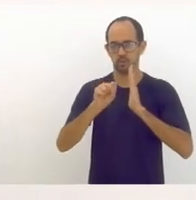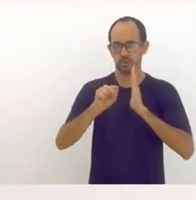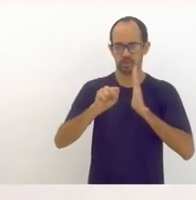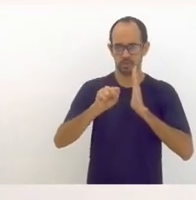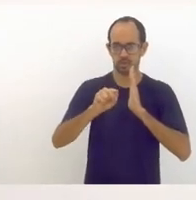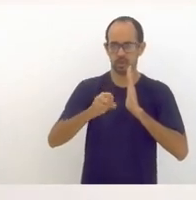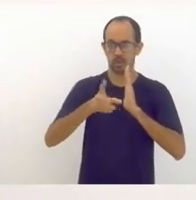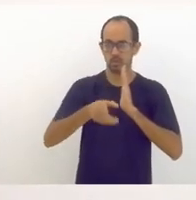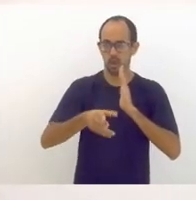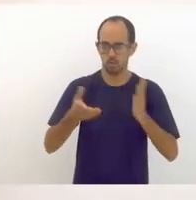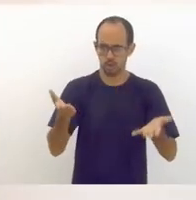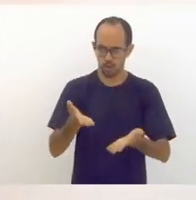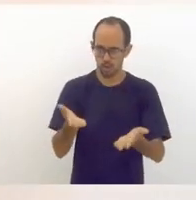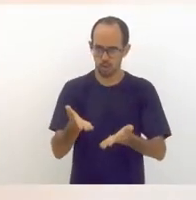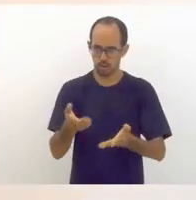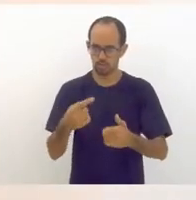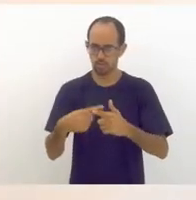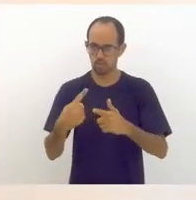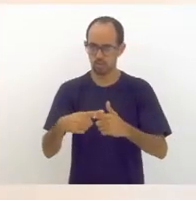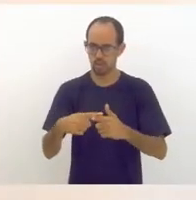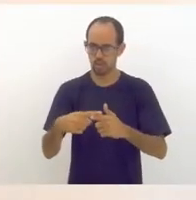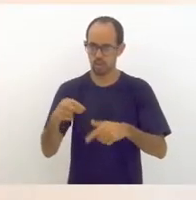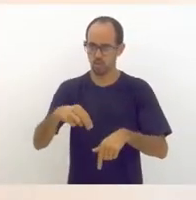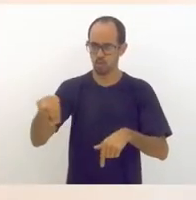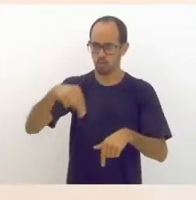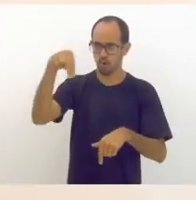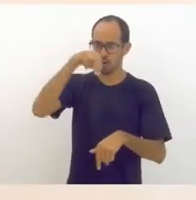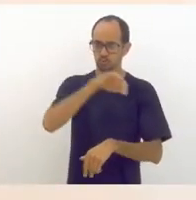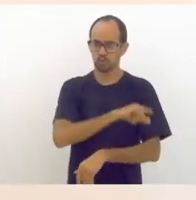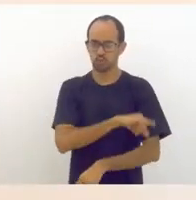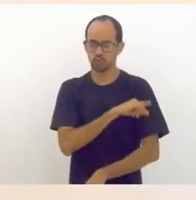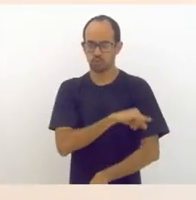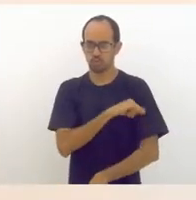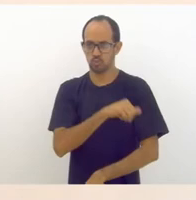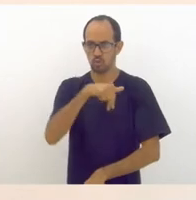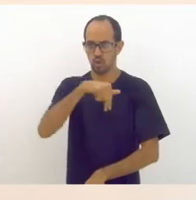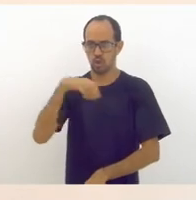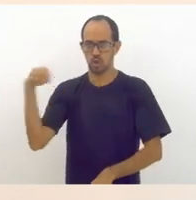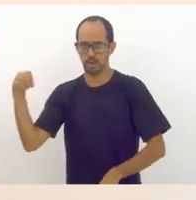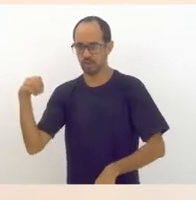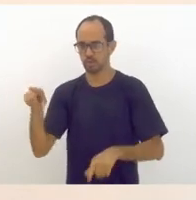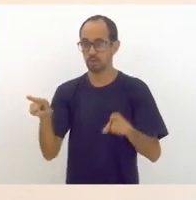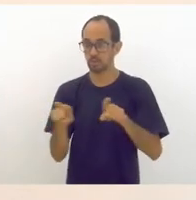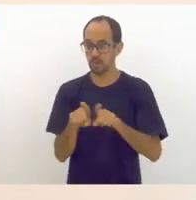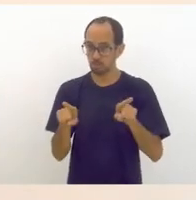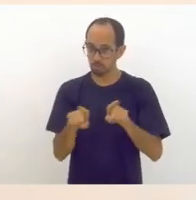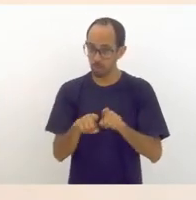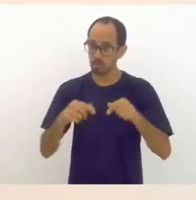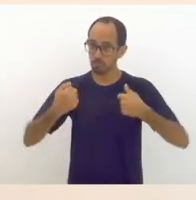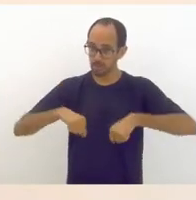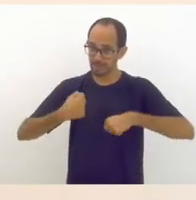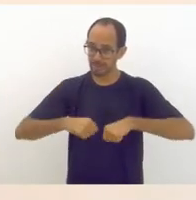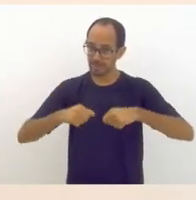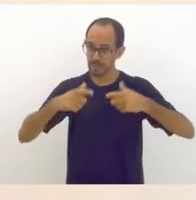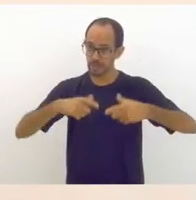como é, como está, porque o norte fluminense e o noroeste fluminense dependem desse